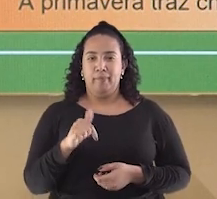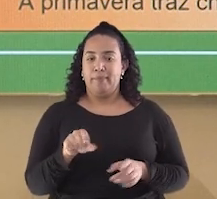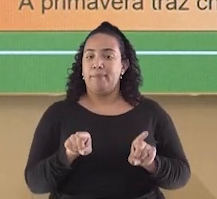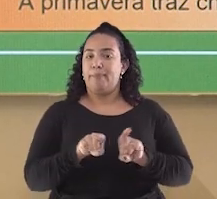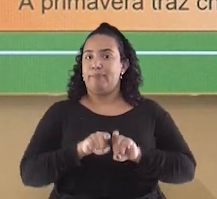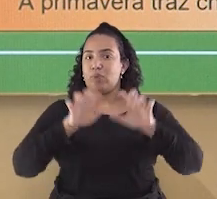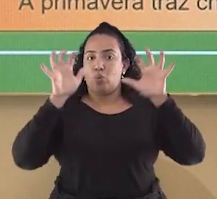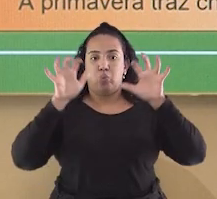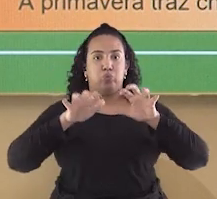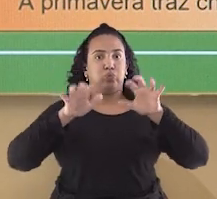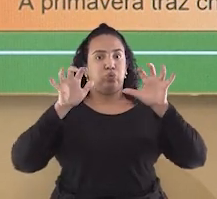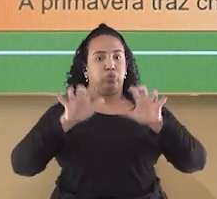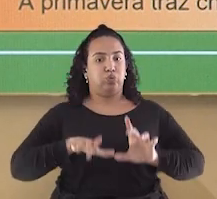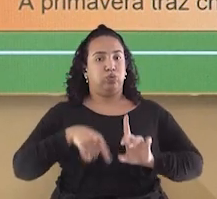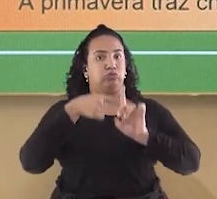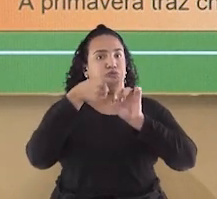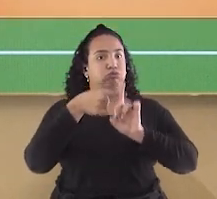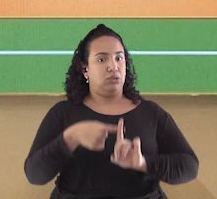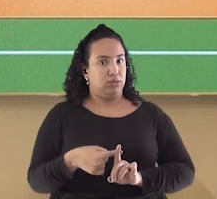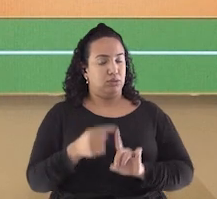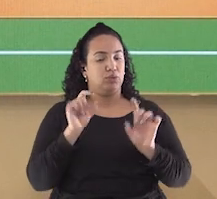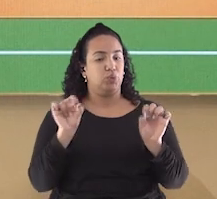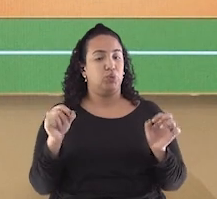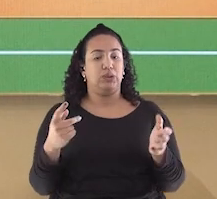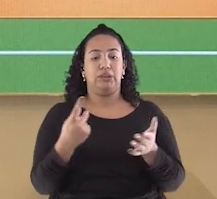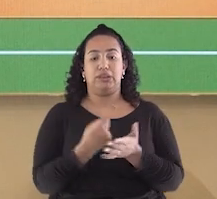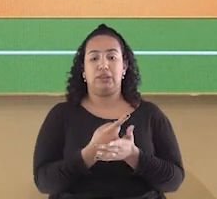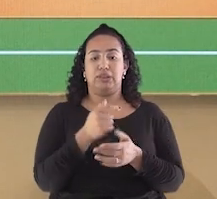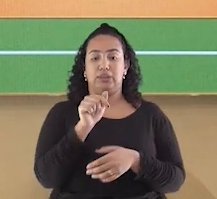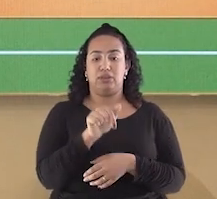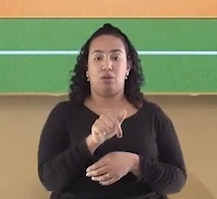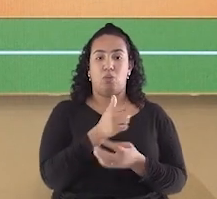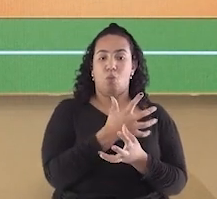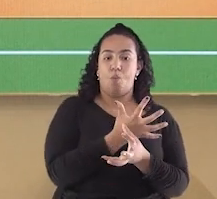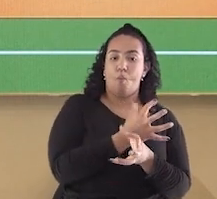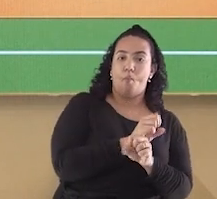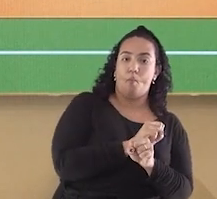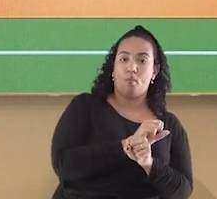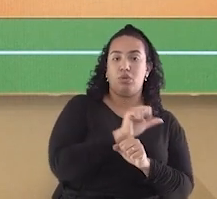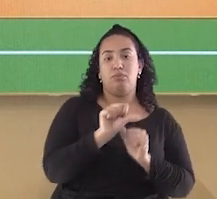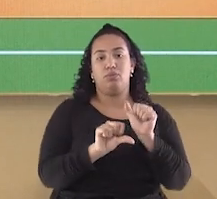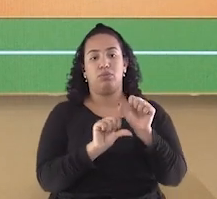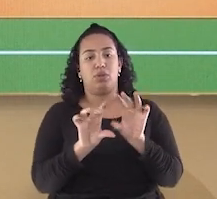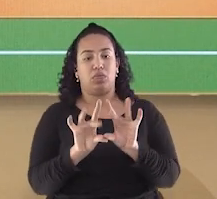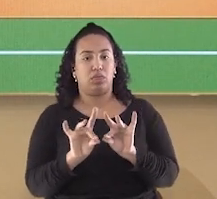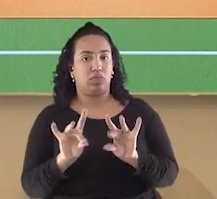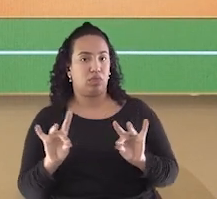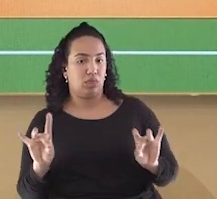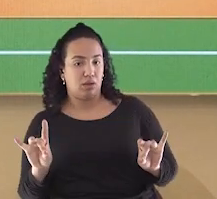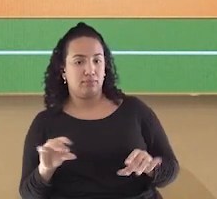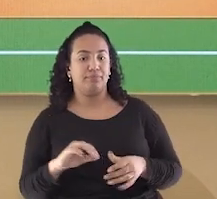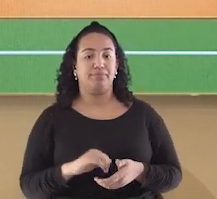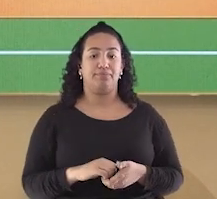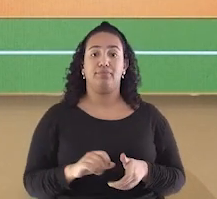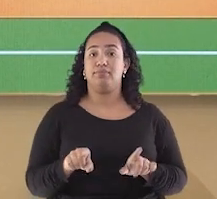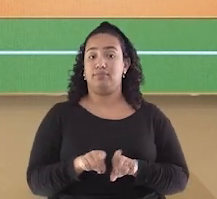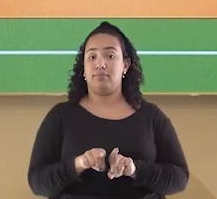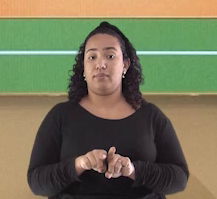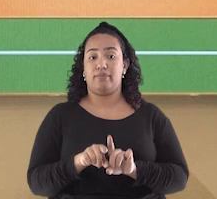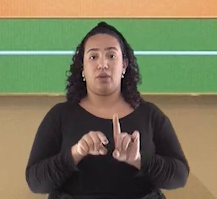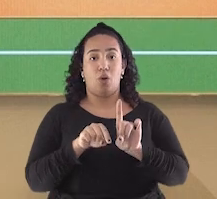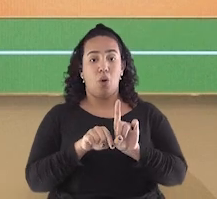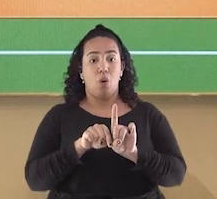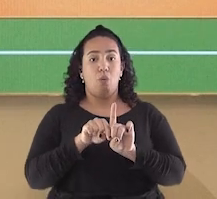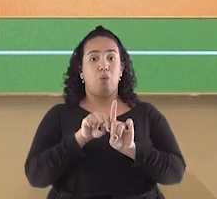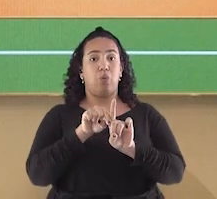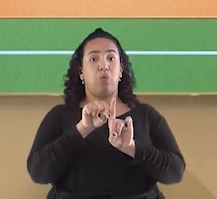da estação. A primavera traz um clima mais equilibrado e com maior umidade do ar. Dessa forma,